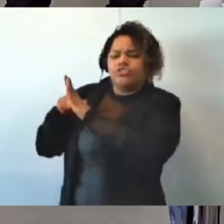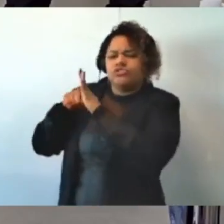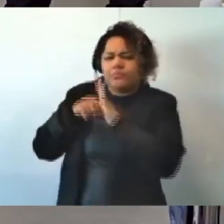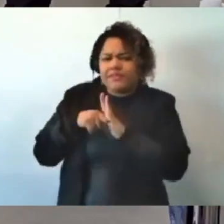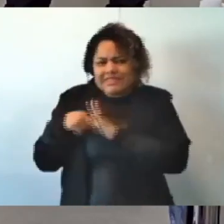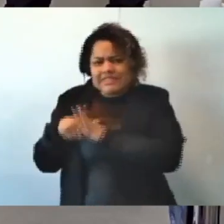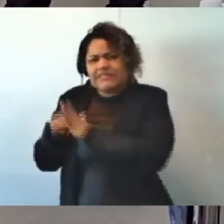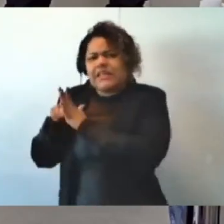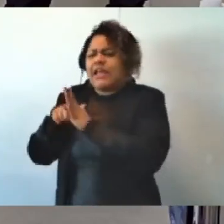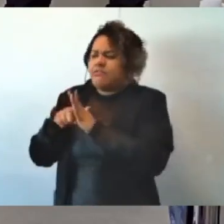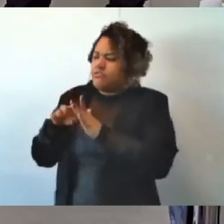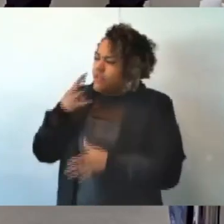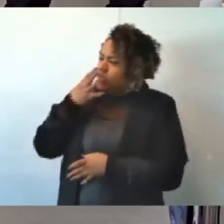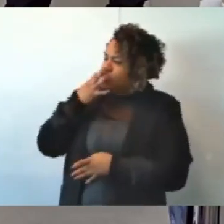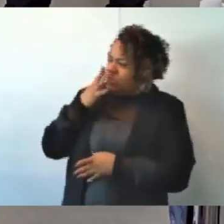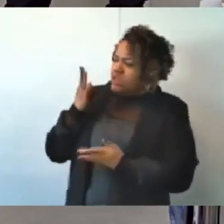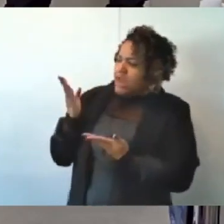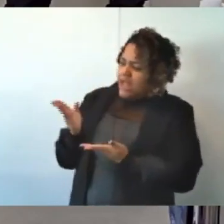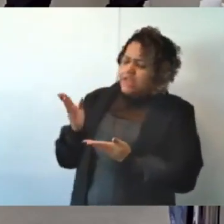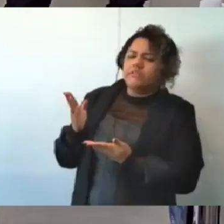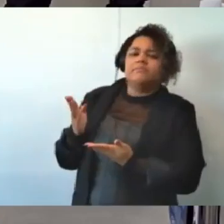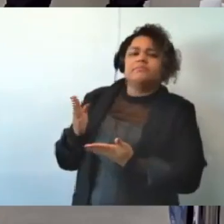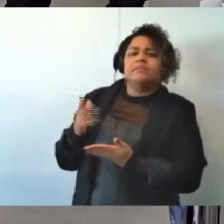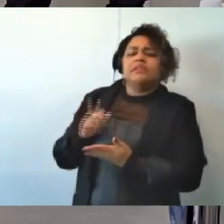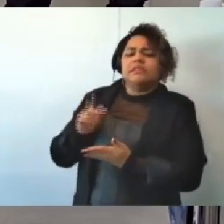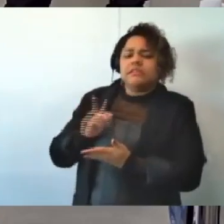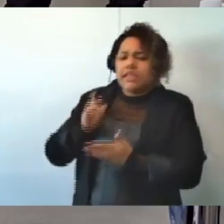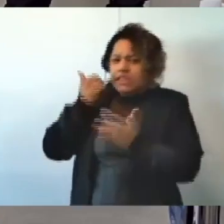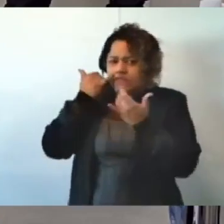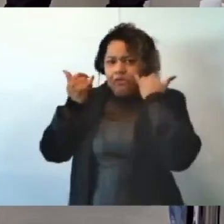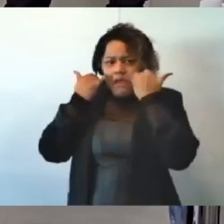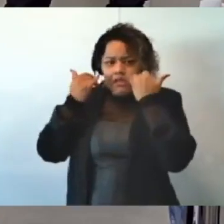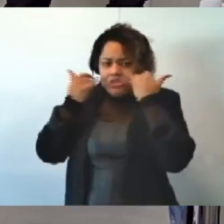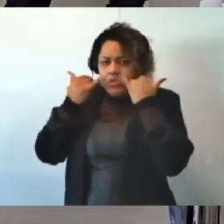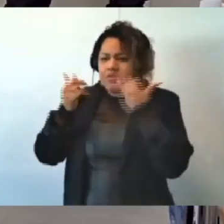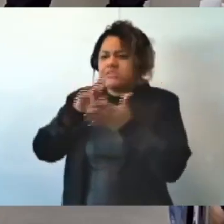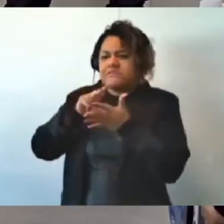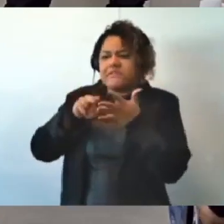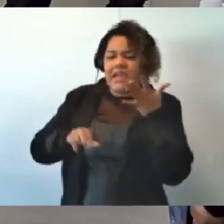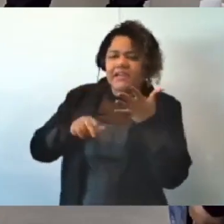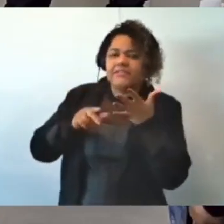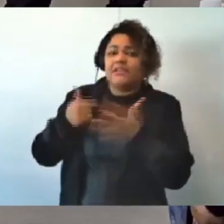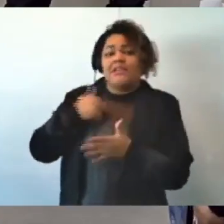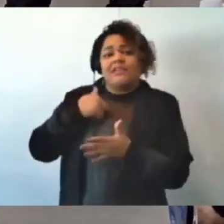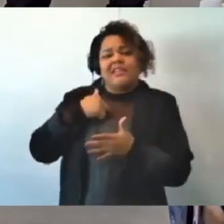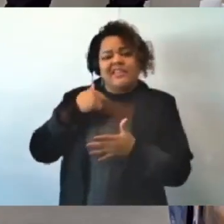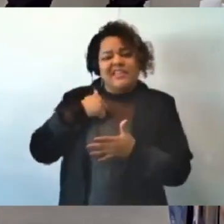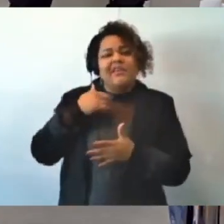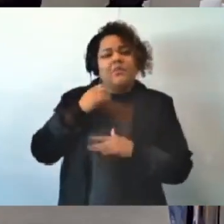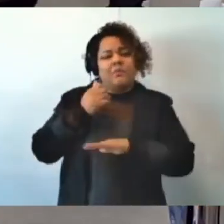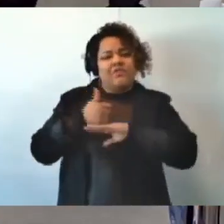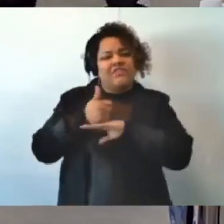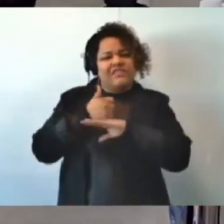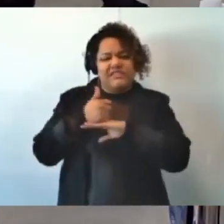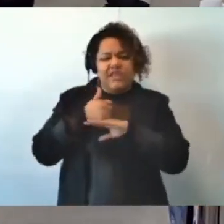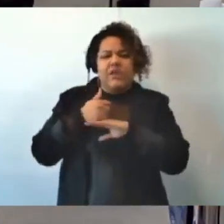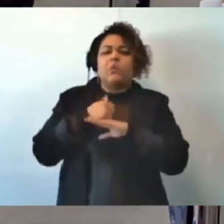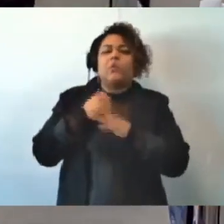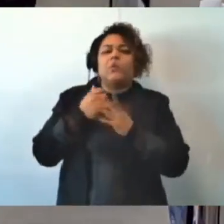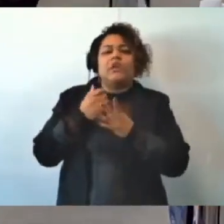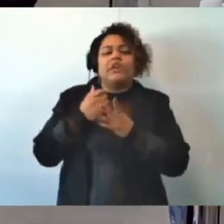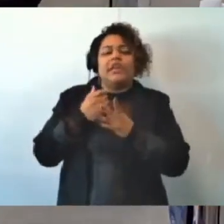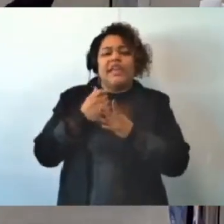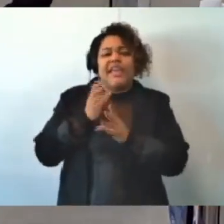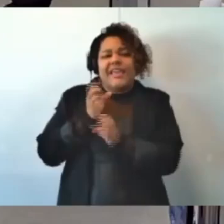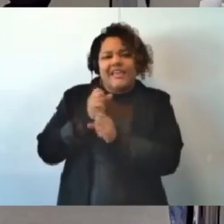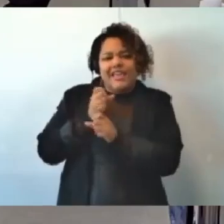extasiada de ver tantos dados, que eu sou economista e meu negócio é números, né? Mas assim, eu fiquei de tantos dados que